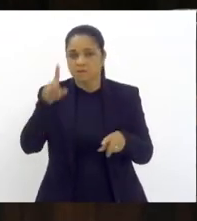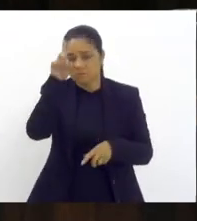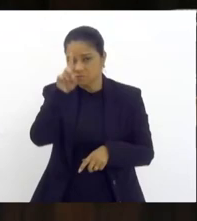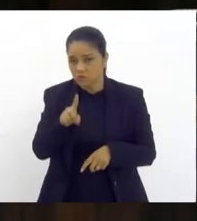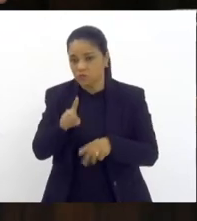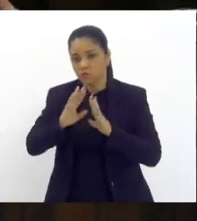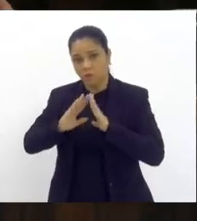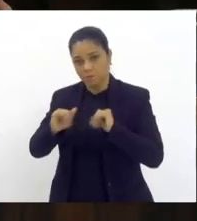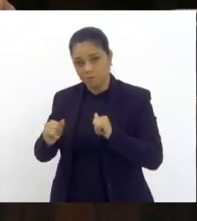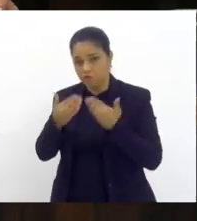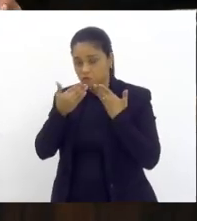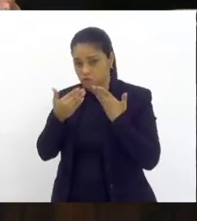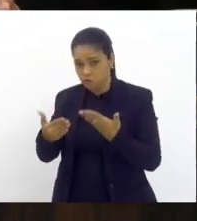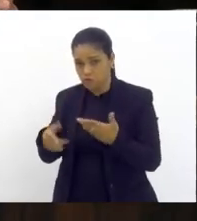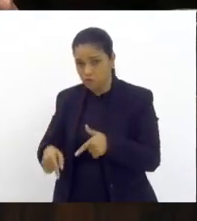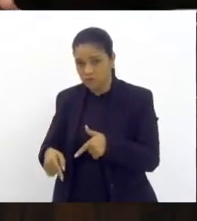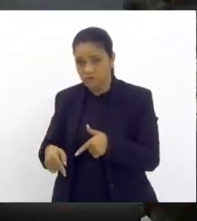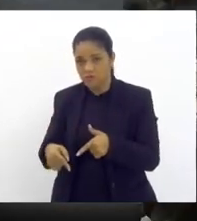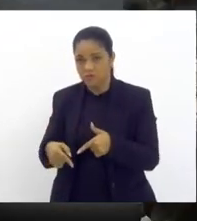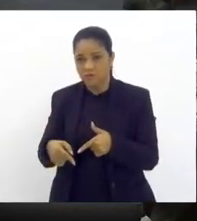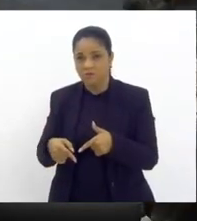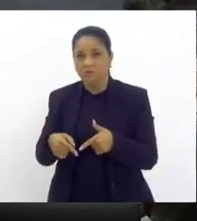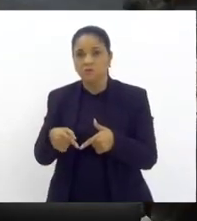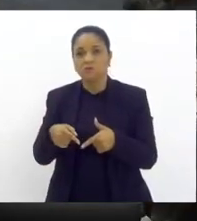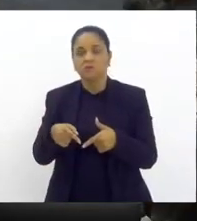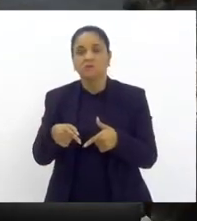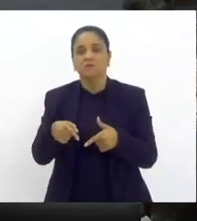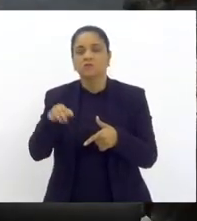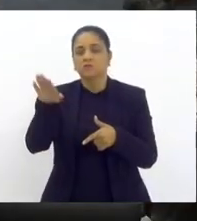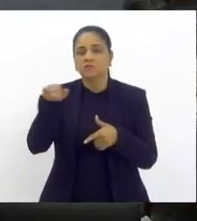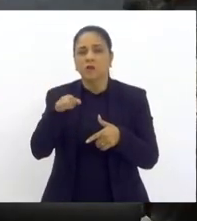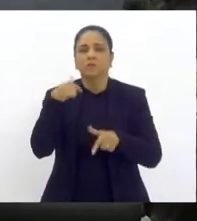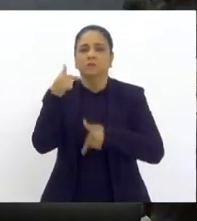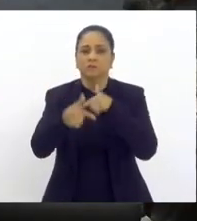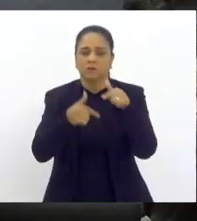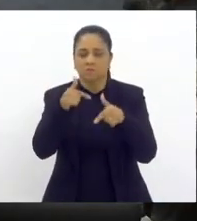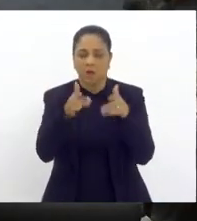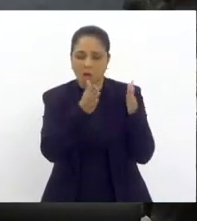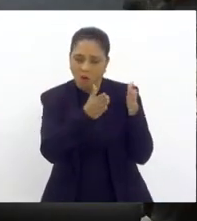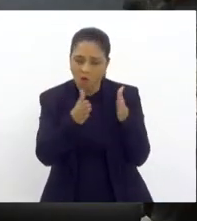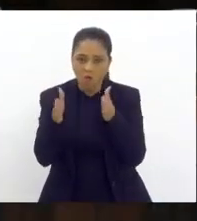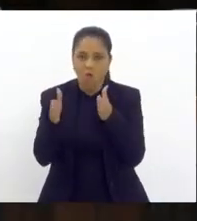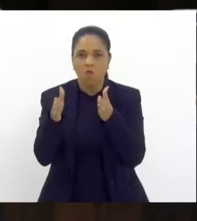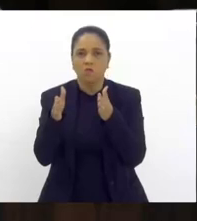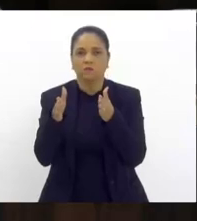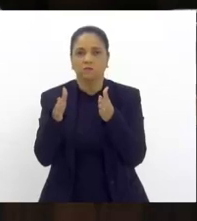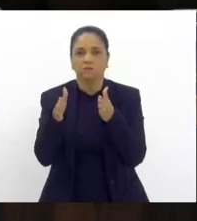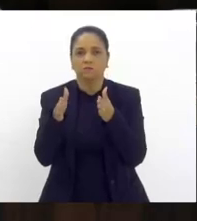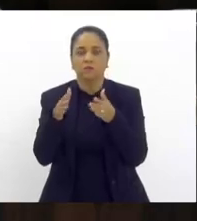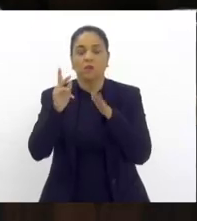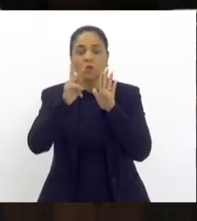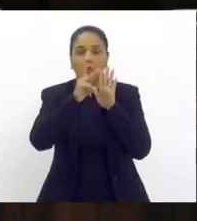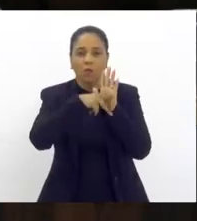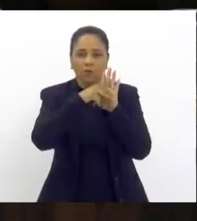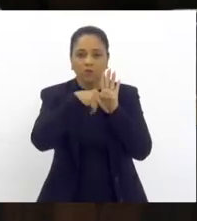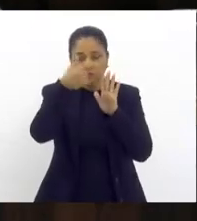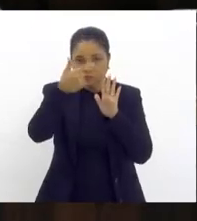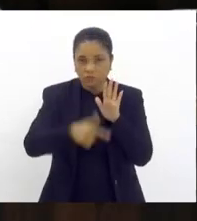a mesa diretora. Vamos chamar aqui os trabalhos à ordem, então, e vamos chamar o projeto de novo.